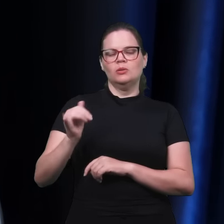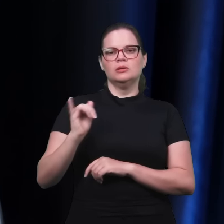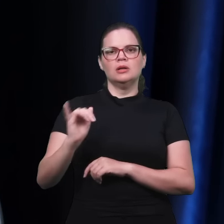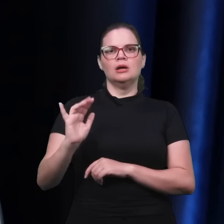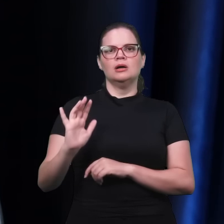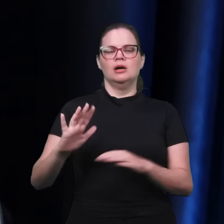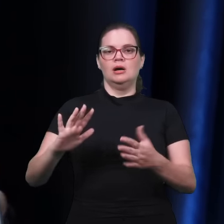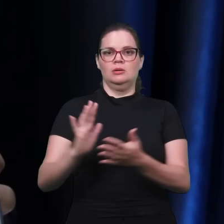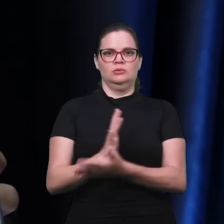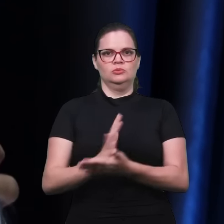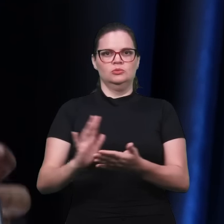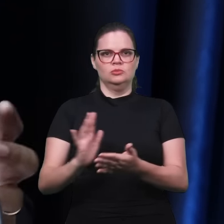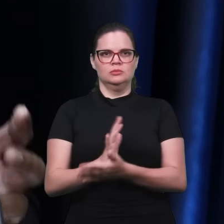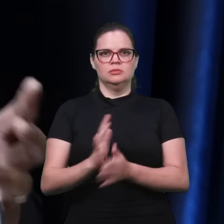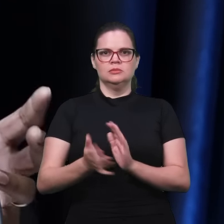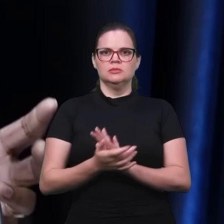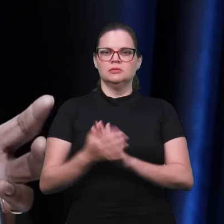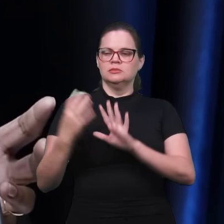algumas,